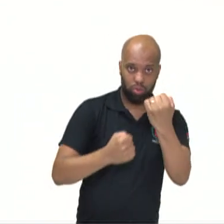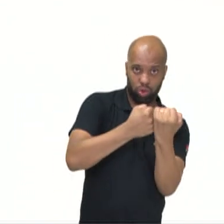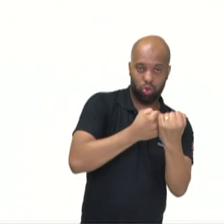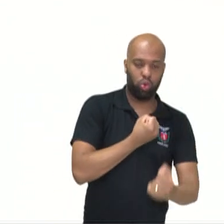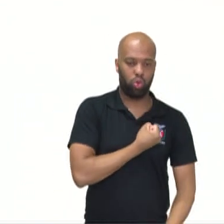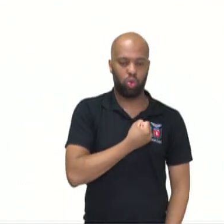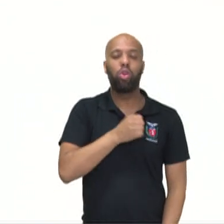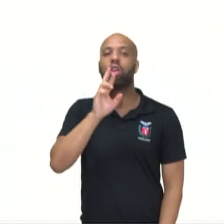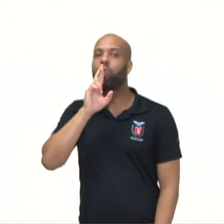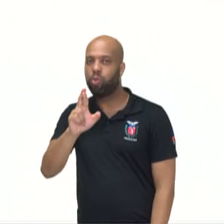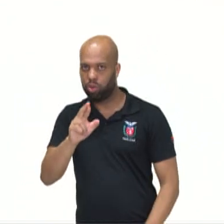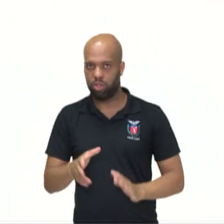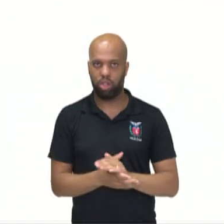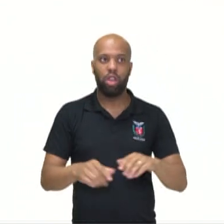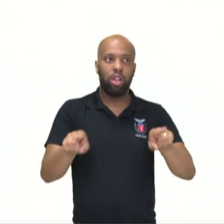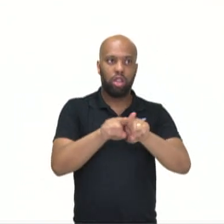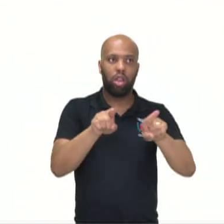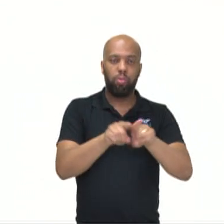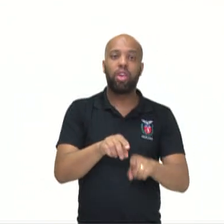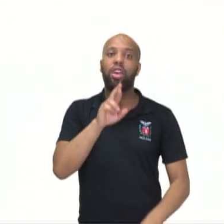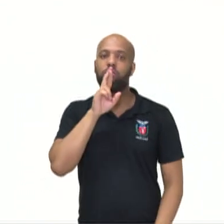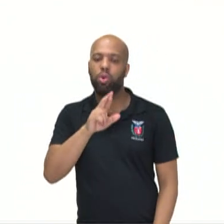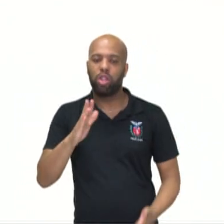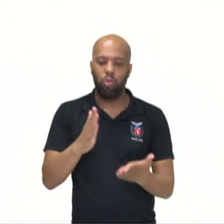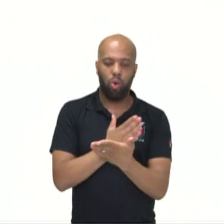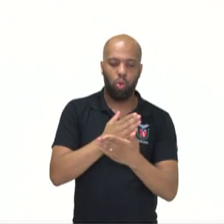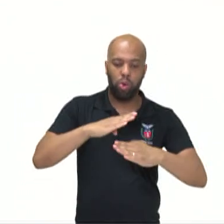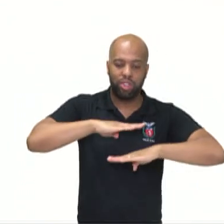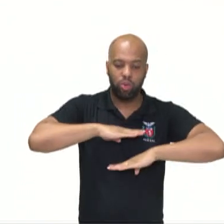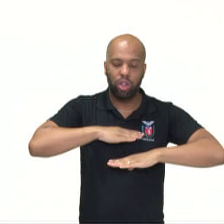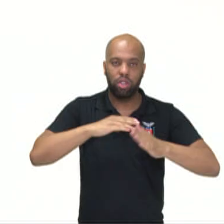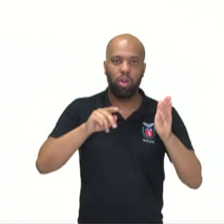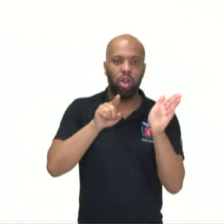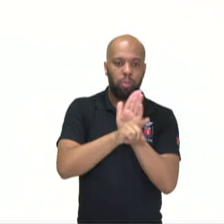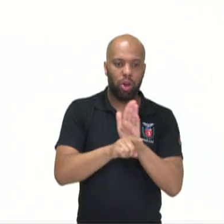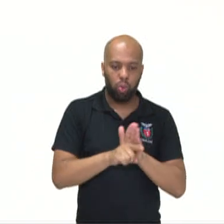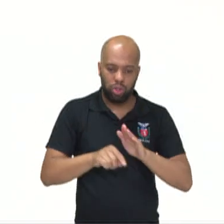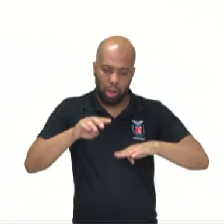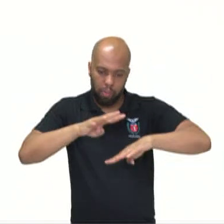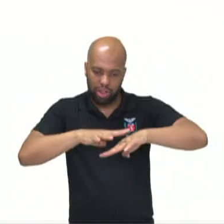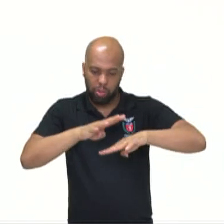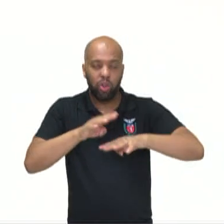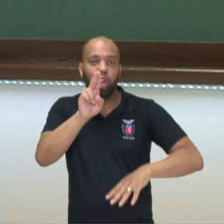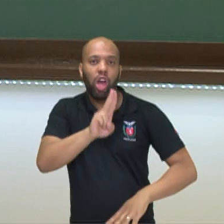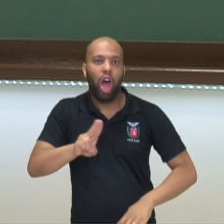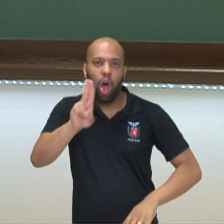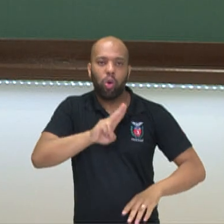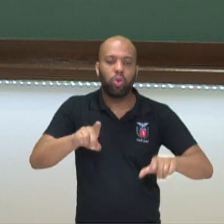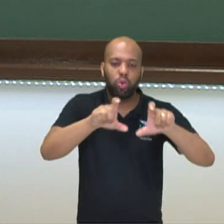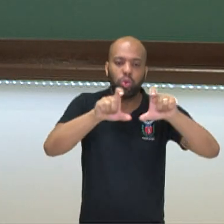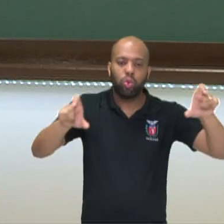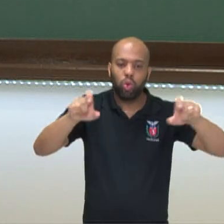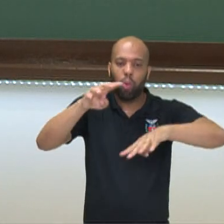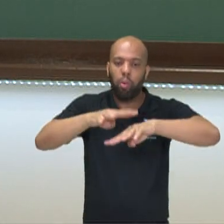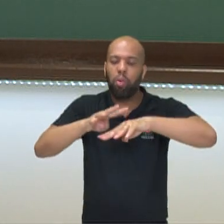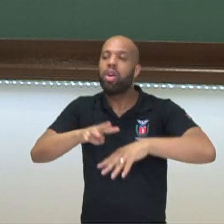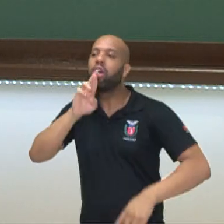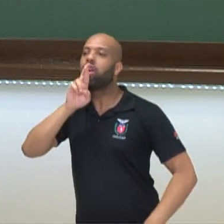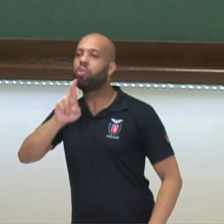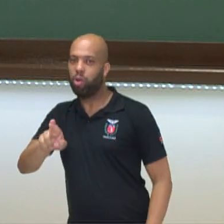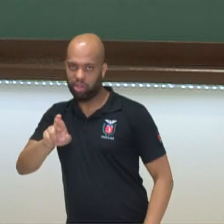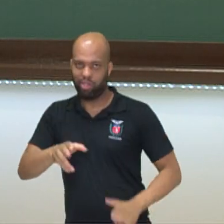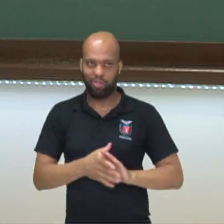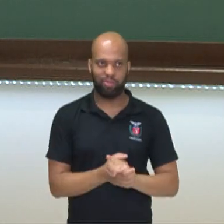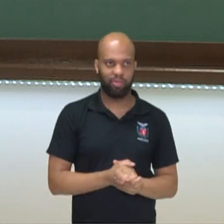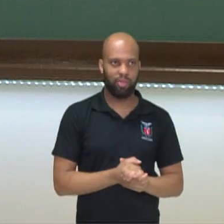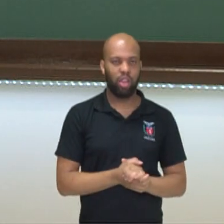e resolução de situações-problema nas quais se utilizou o valor numérico da expressão algébrica. Beleza?